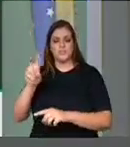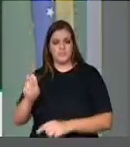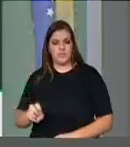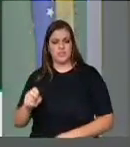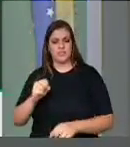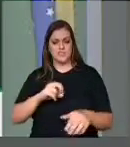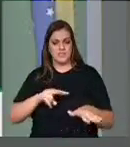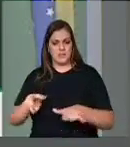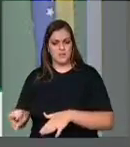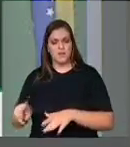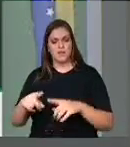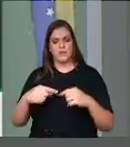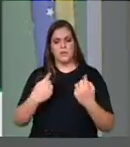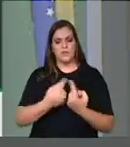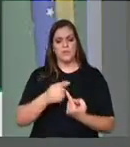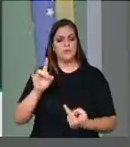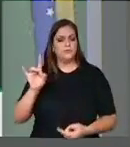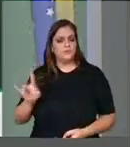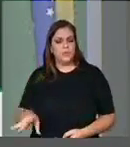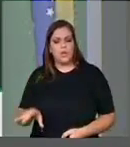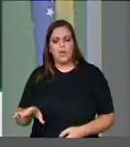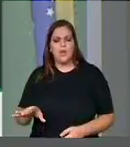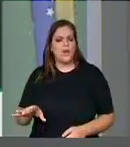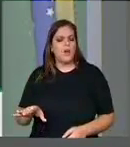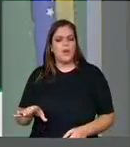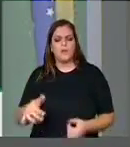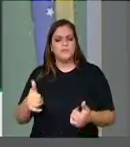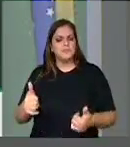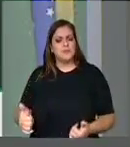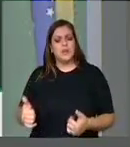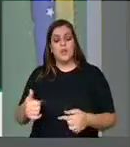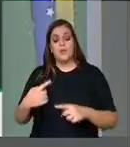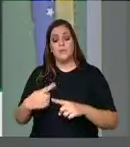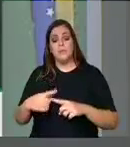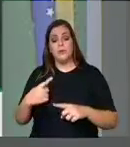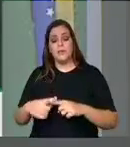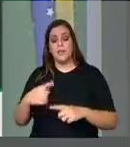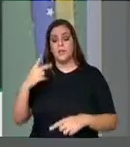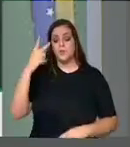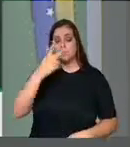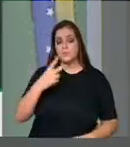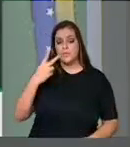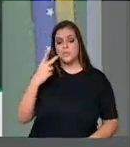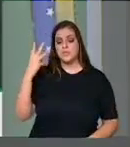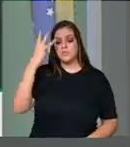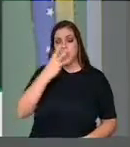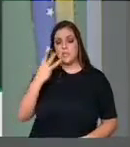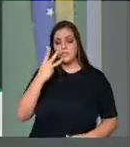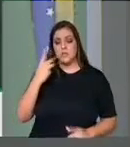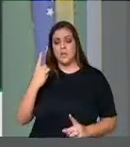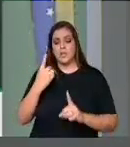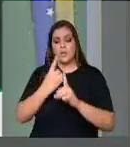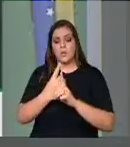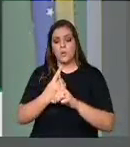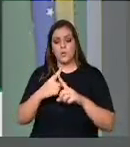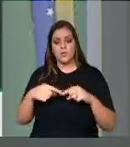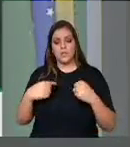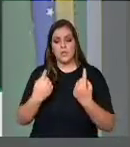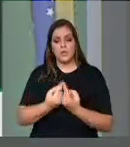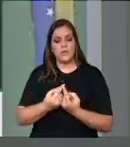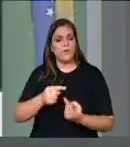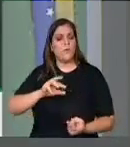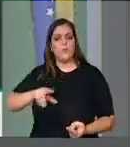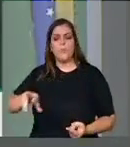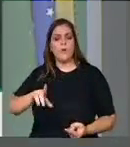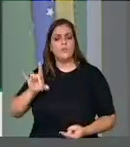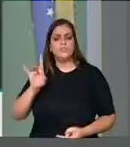trabalho esteja reduzido apenas àquelas 2, 3 horas que eles,